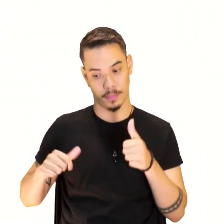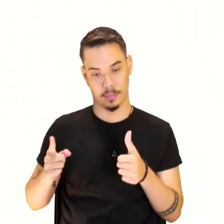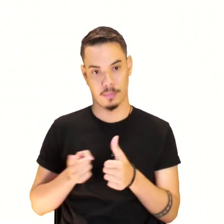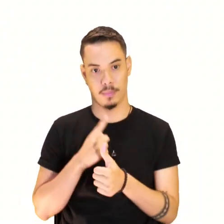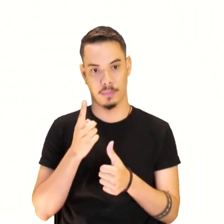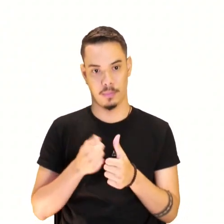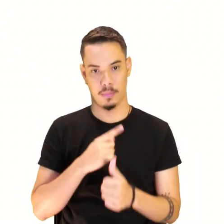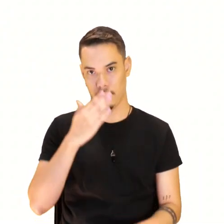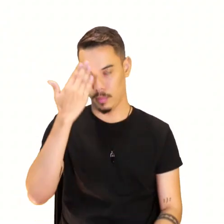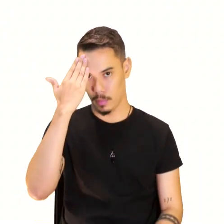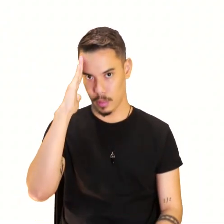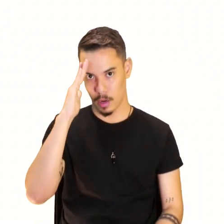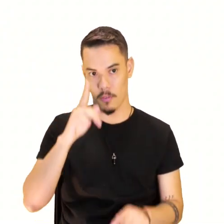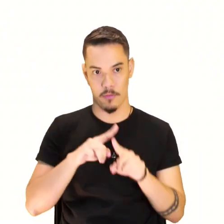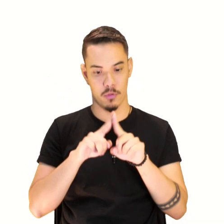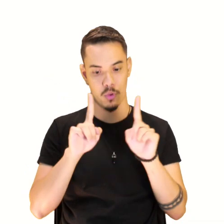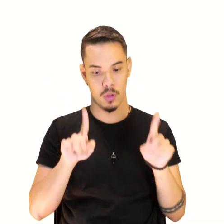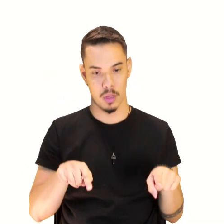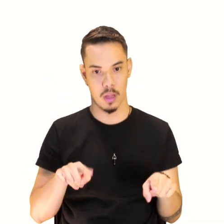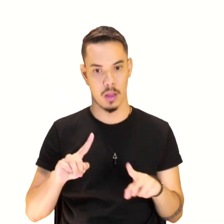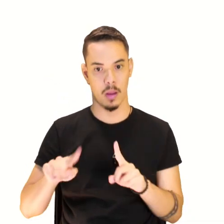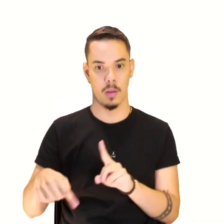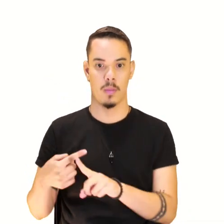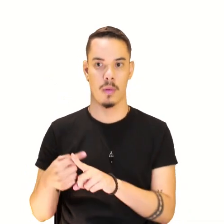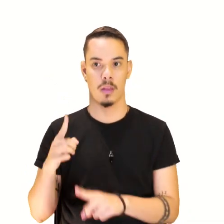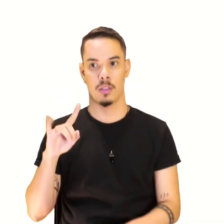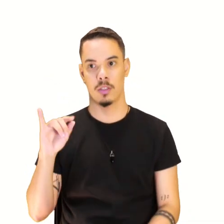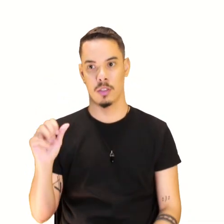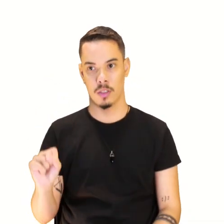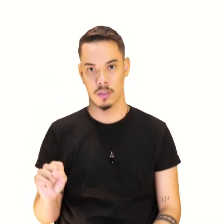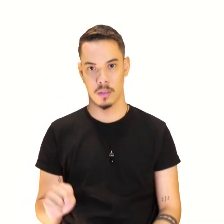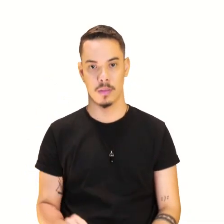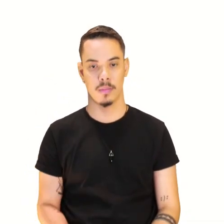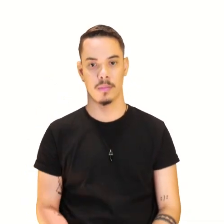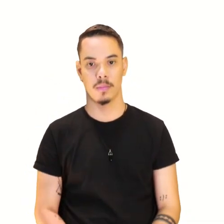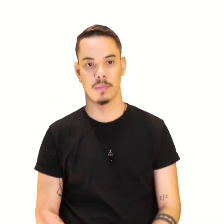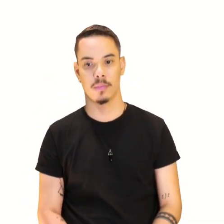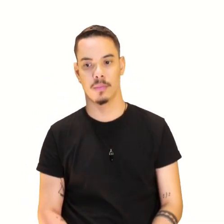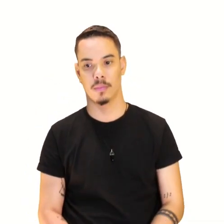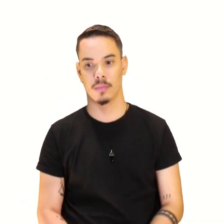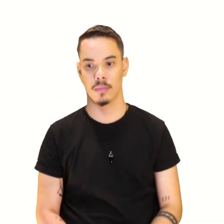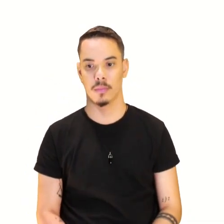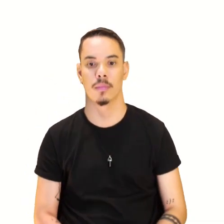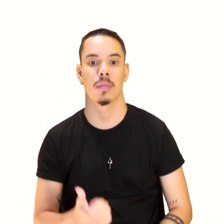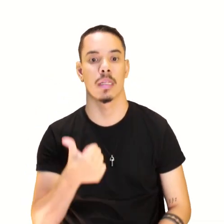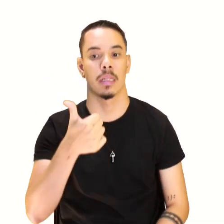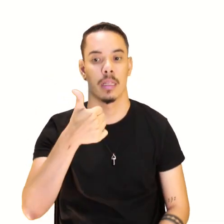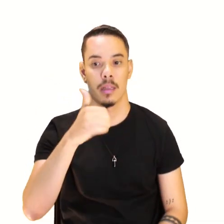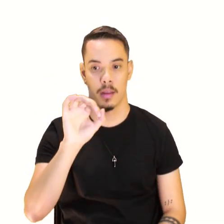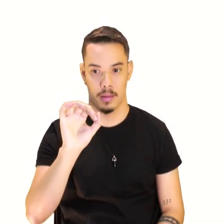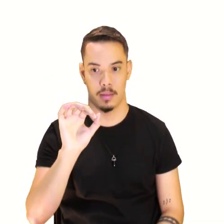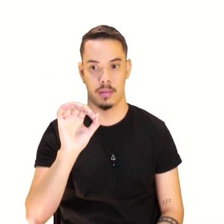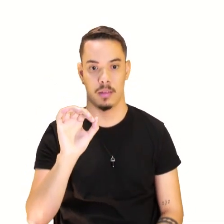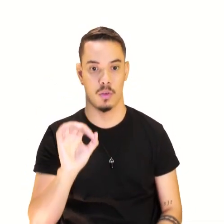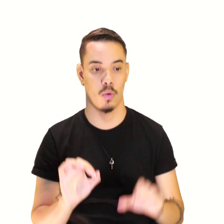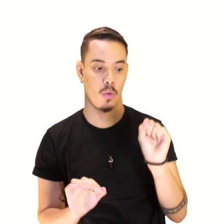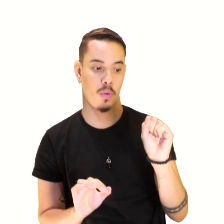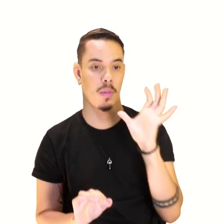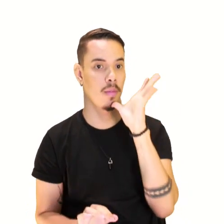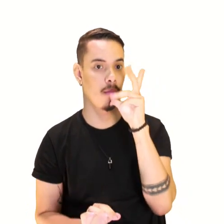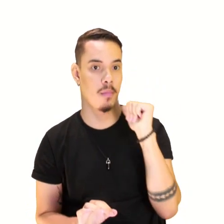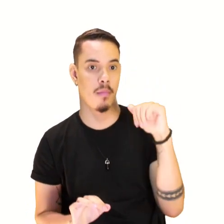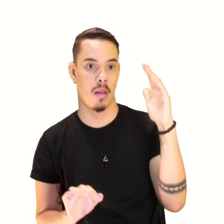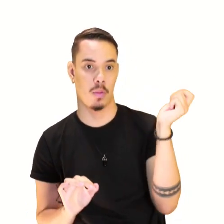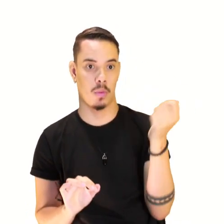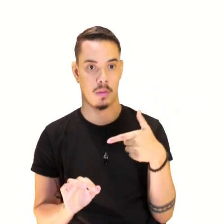primeiros funcionários com os dias 10 funcionários levava 27 dias para fazer oito vai demorar mais Ah